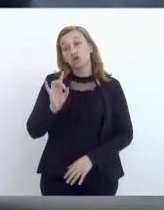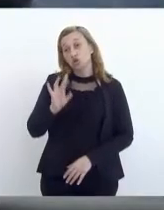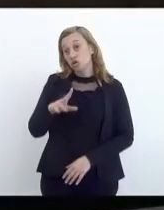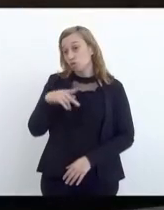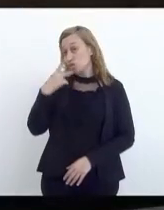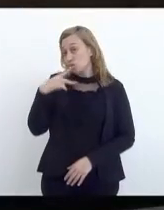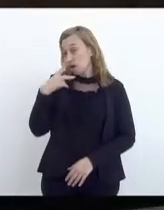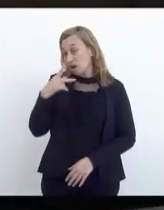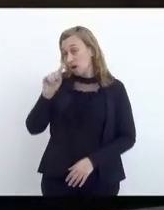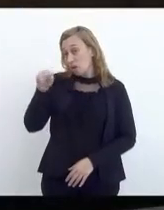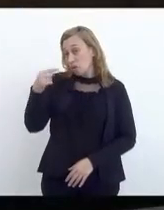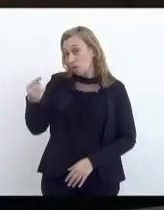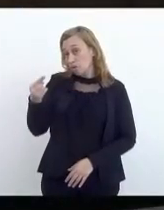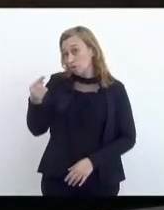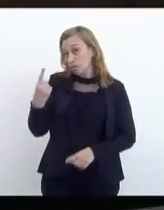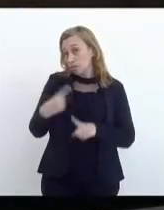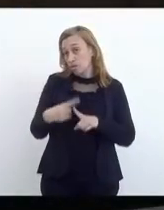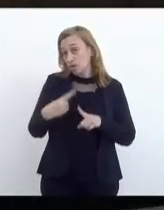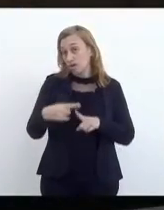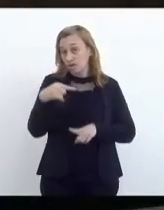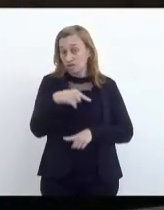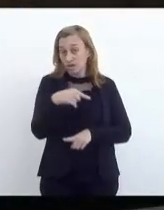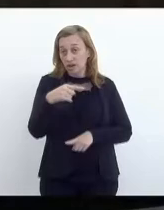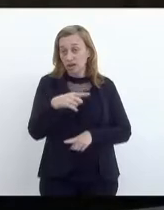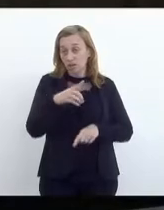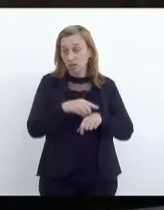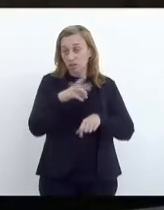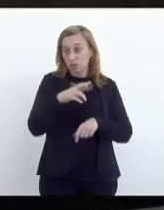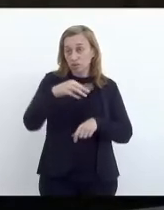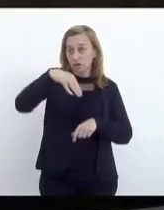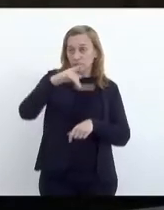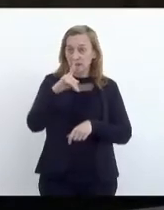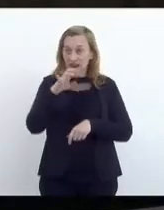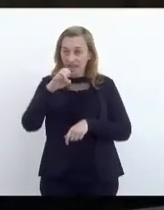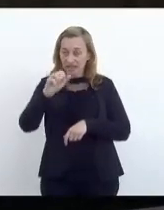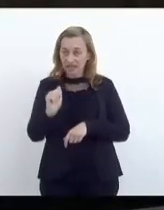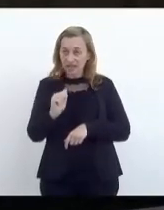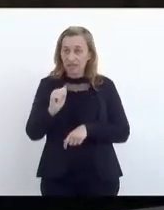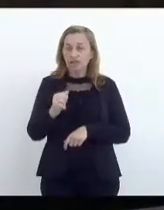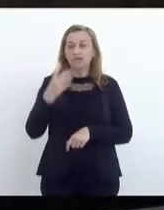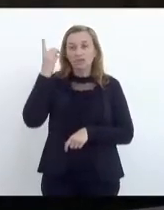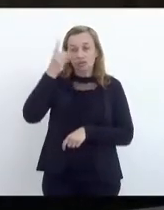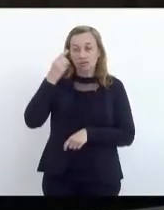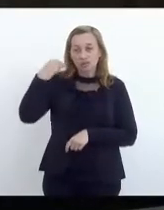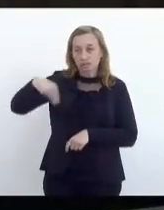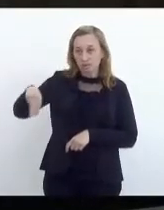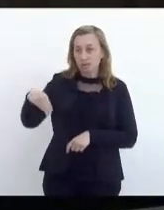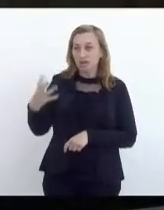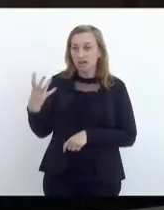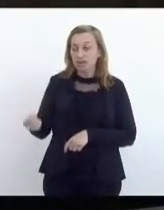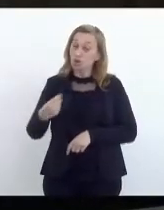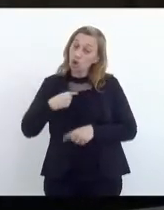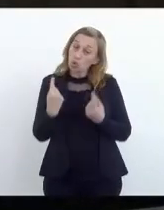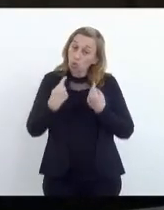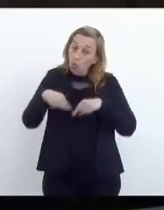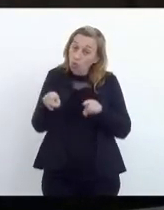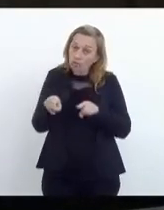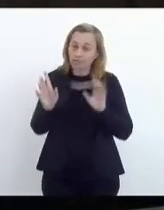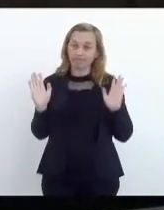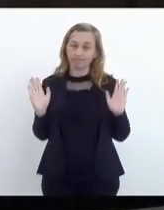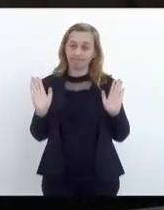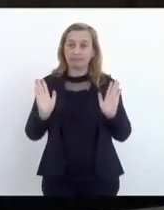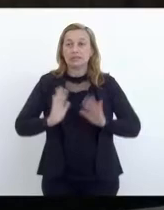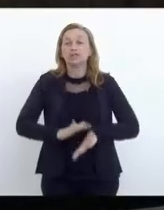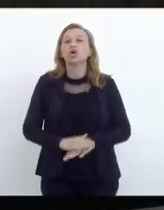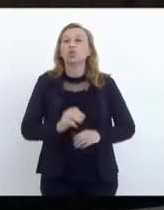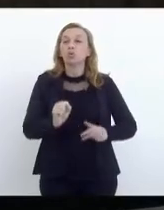eu só vou dar outra, porque diz aqui a doutora Milena que o deputado Carlos Mink aceitou, porque eu particularmente sou contra.